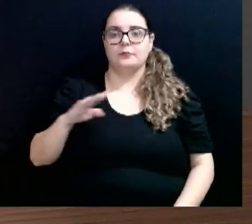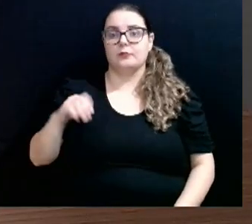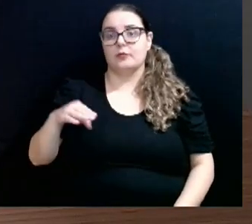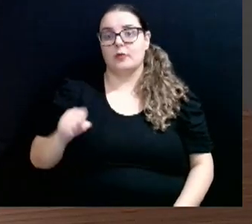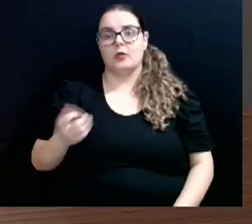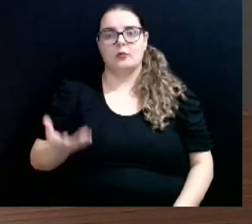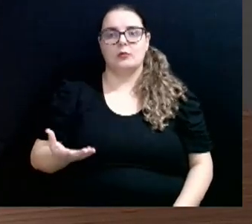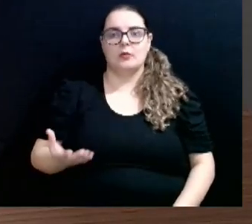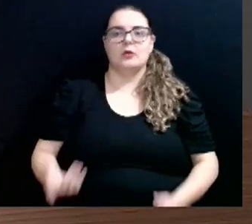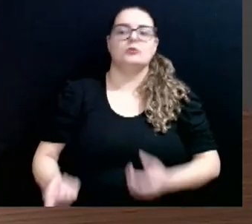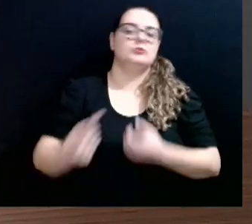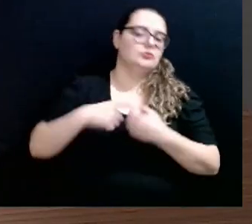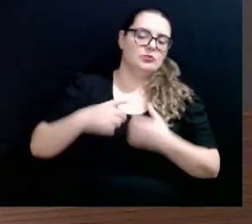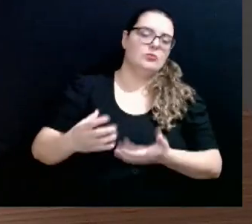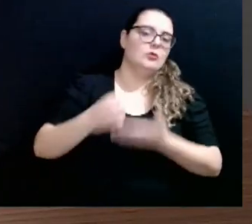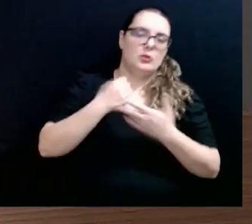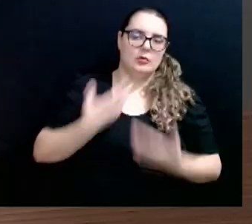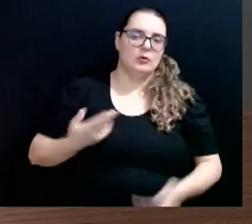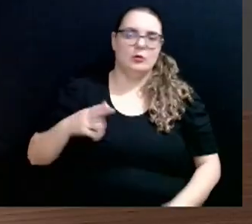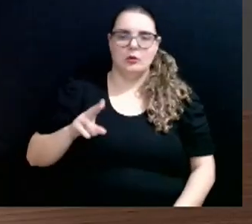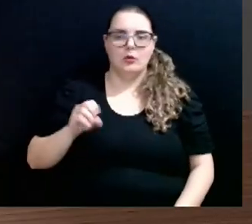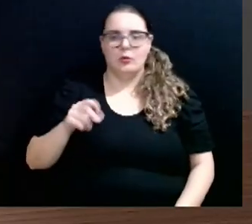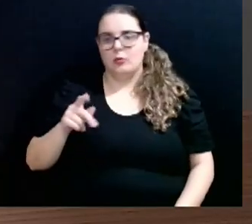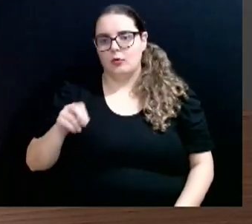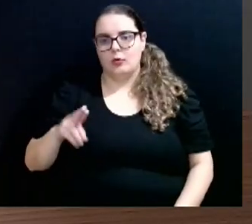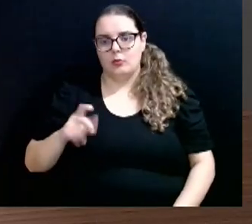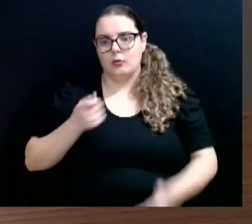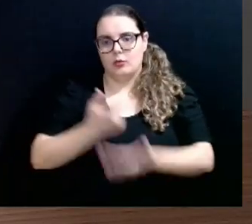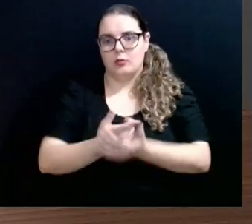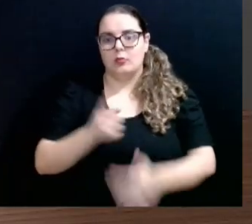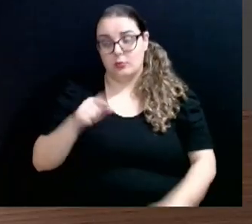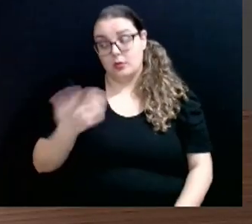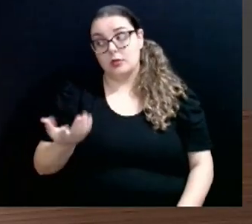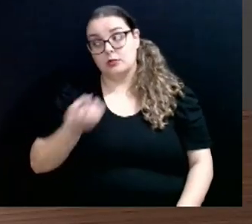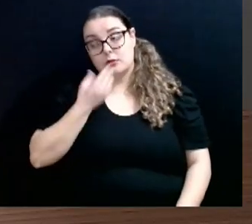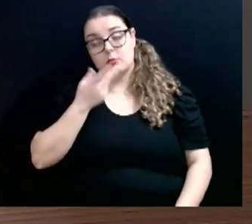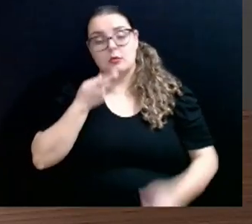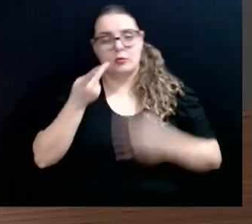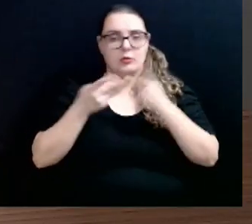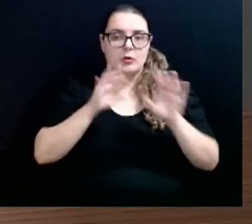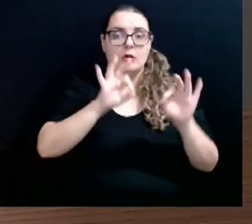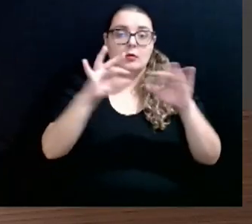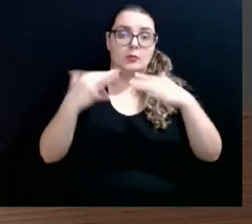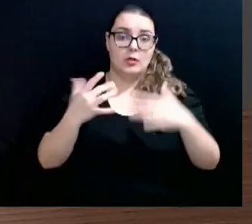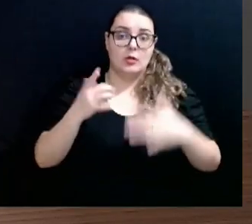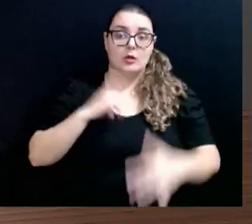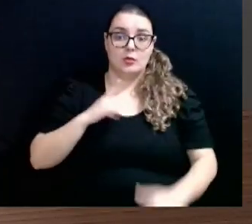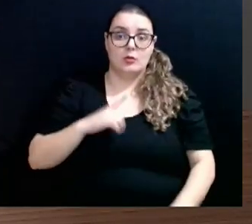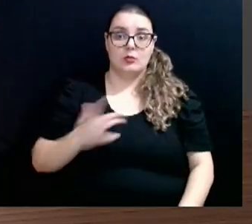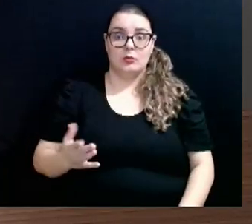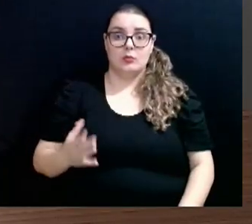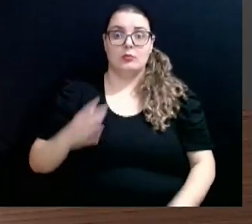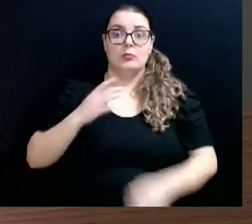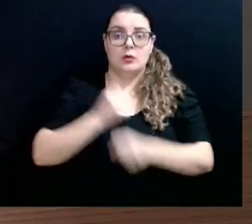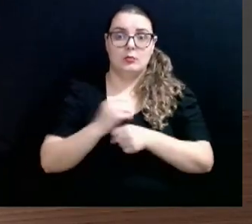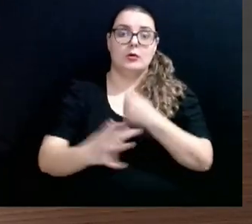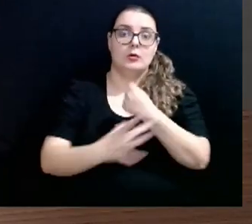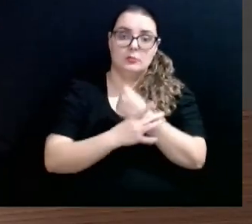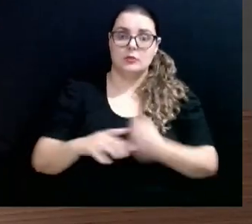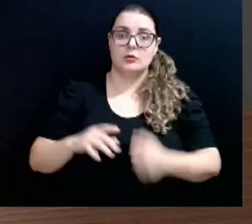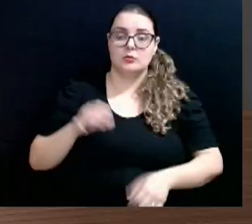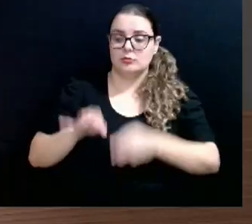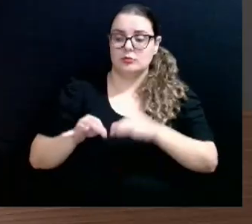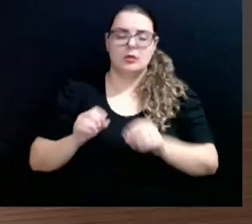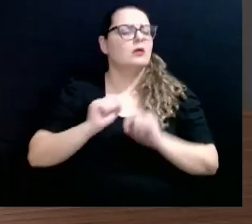volta ou alguém se opor a isso, essa compra. Isso é bom falar aí para o nosso ouvinte que tem uma total segurança jurídica. Quem que pode